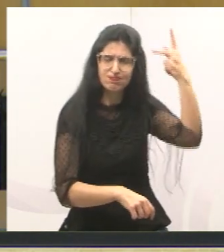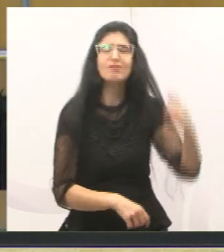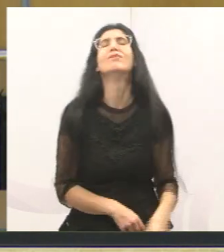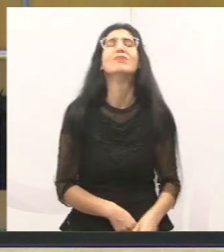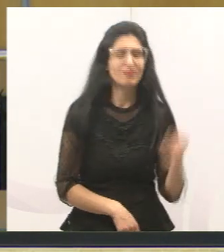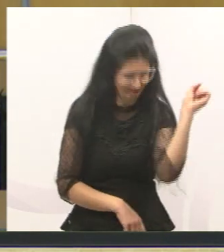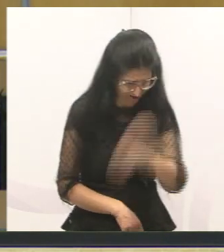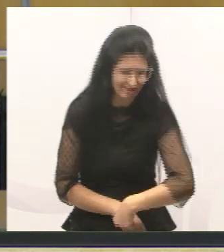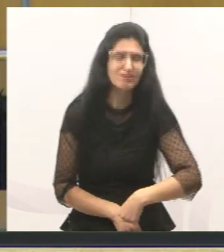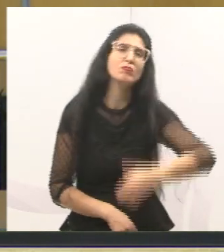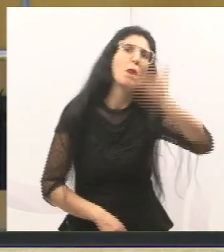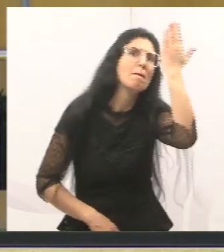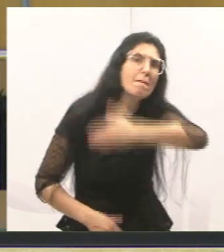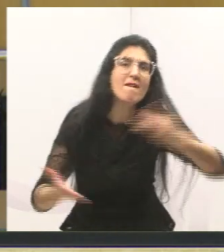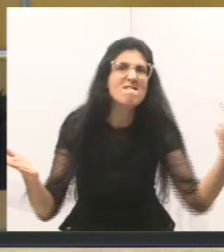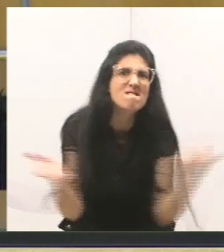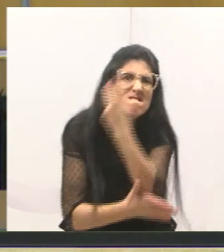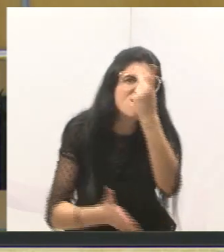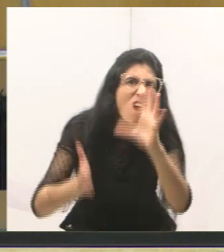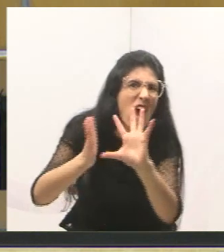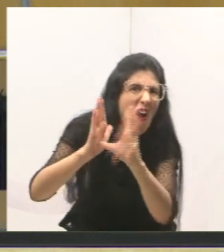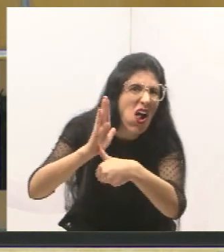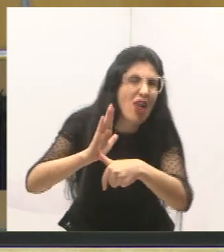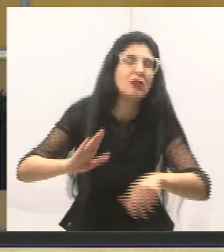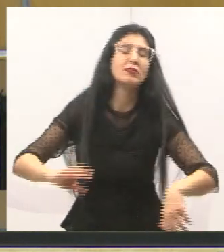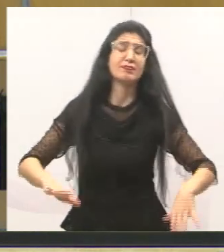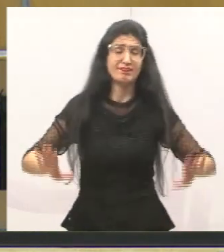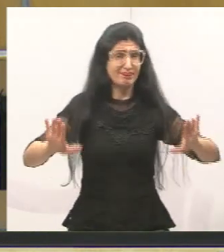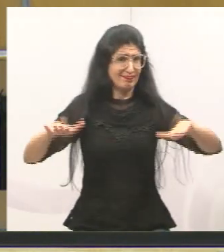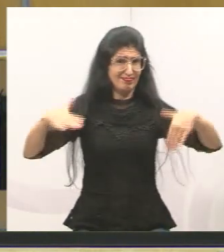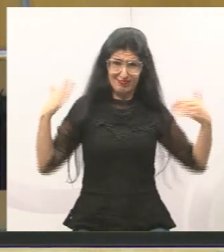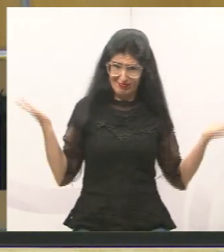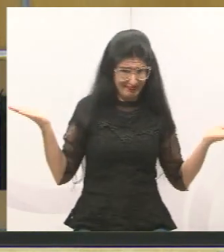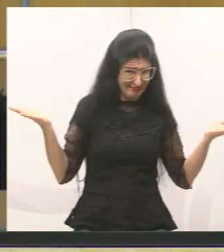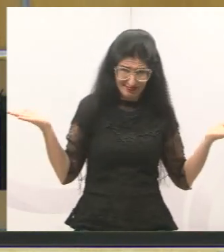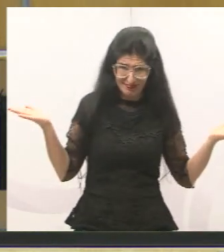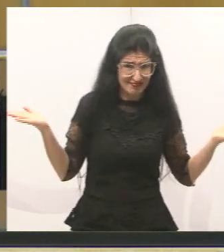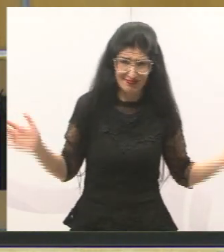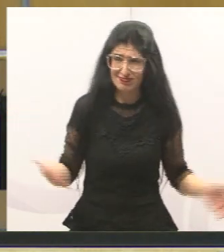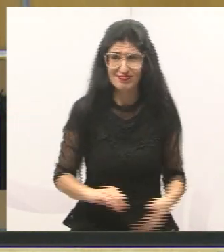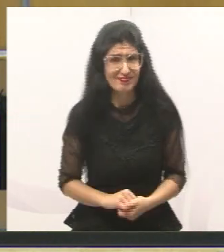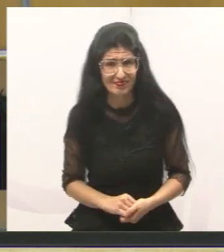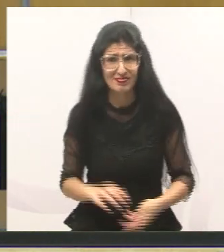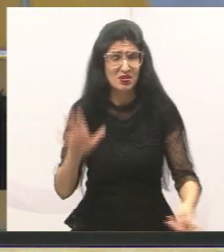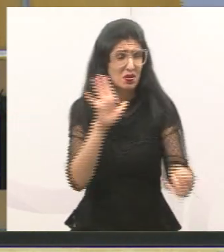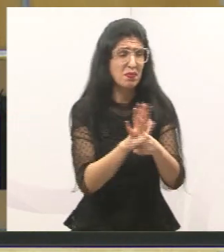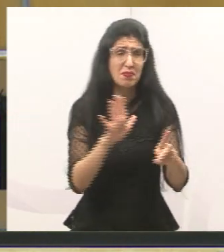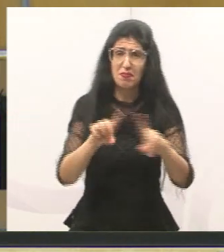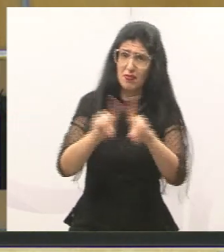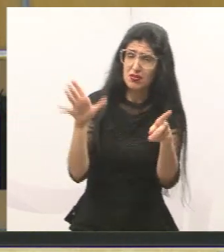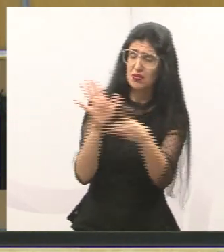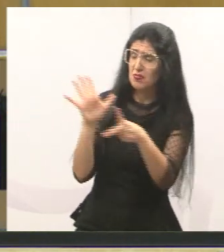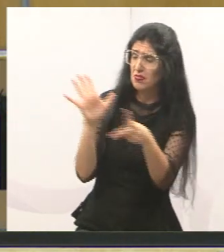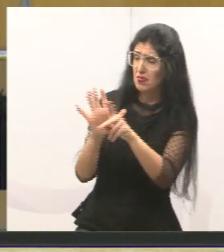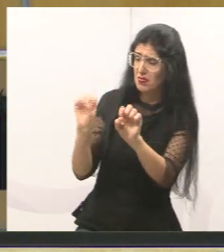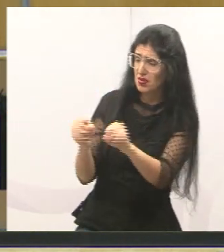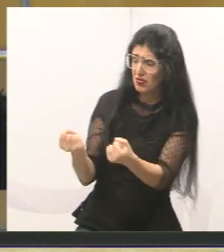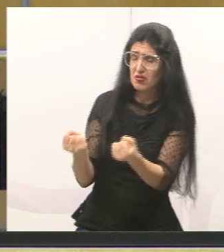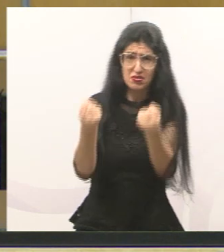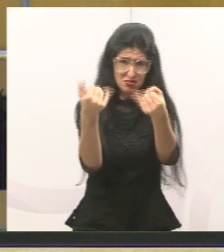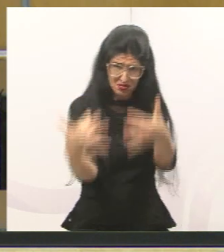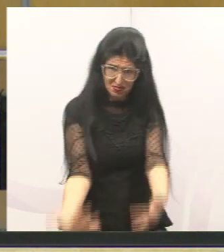tendo se debruçado sobre o processo em mais de uma oportunidade, obedecendo a requerimento da própria defesa.